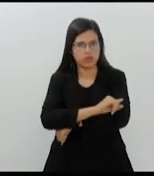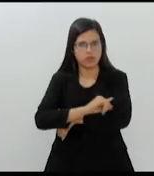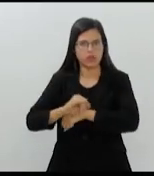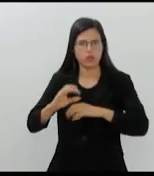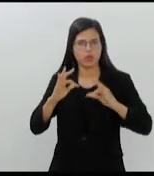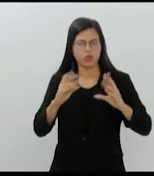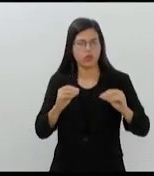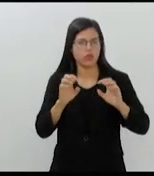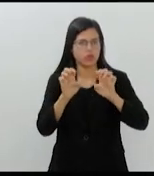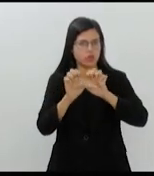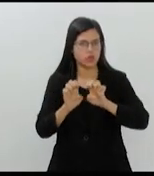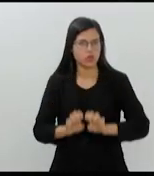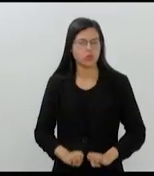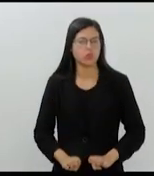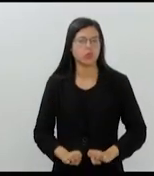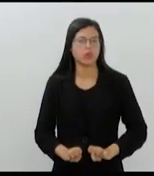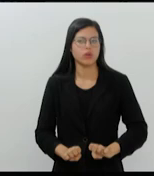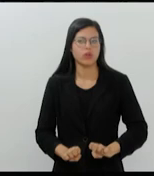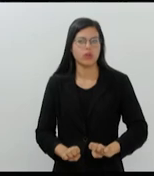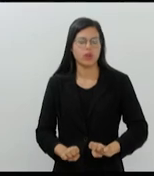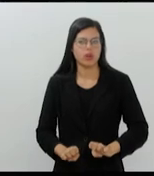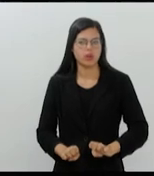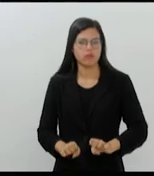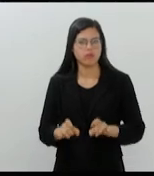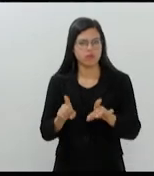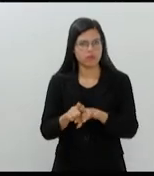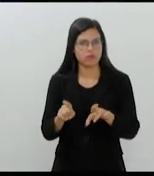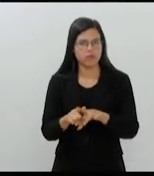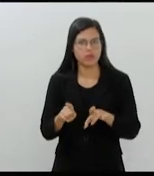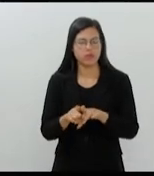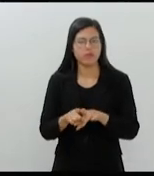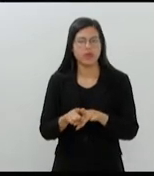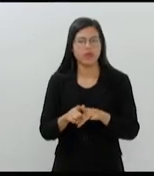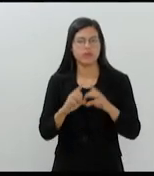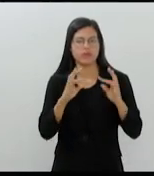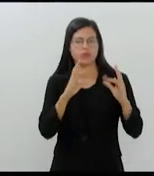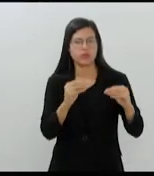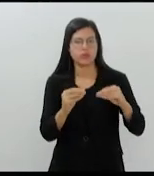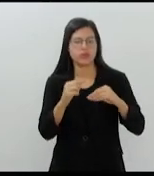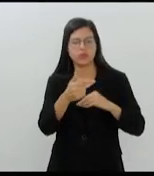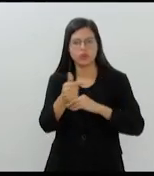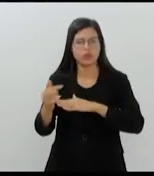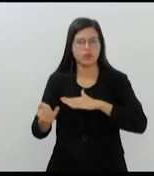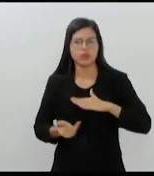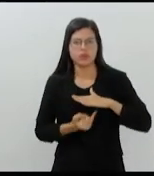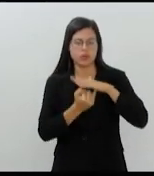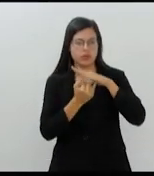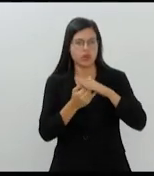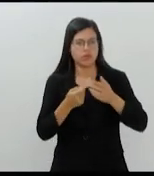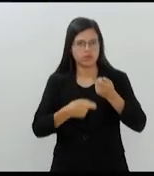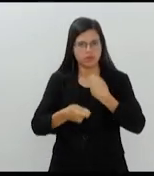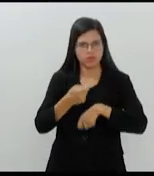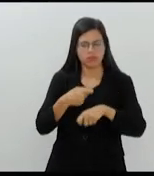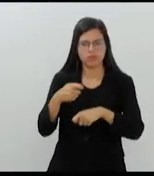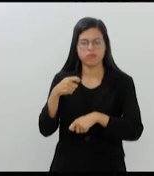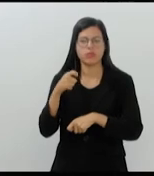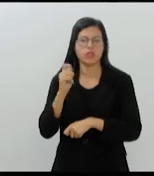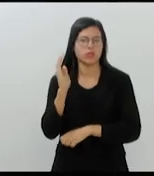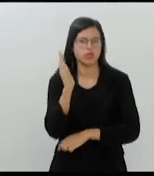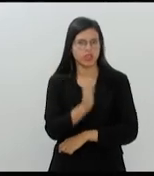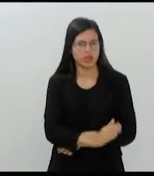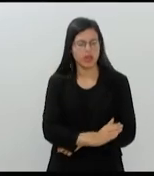estrutura, englobando, evidentemente, todas as instituições da administração direta e